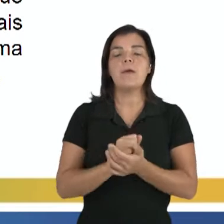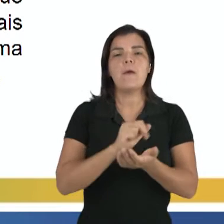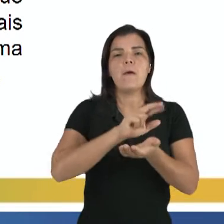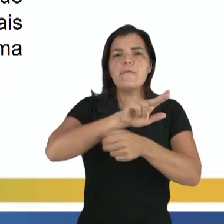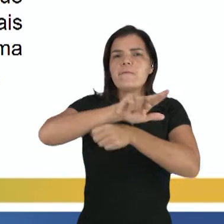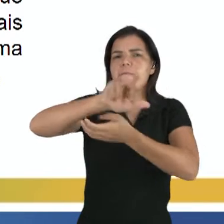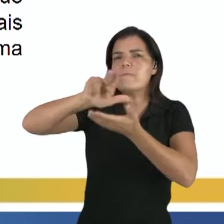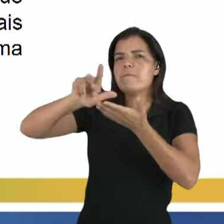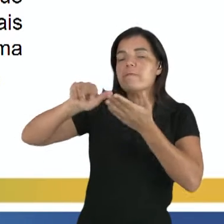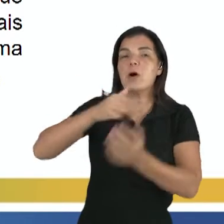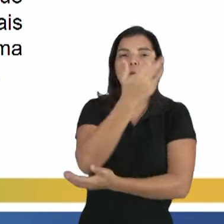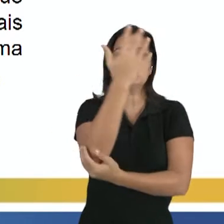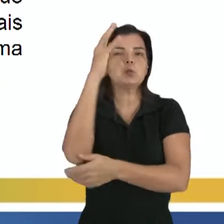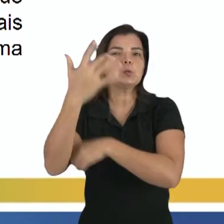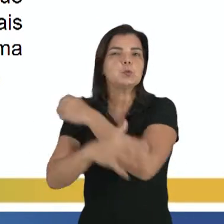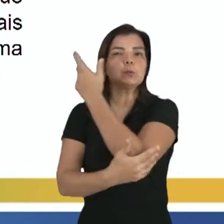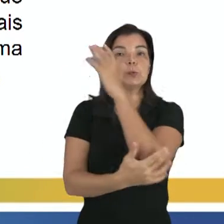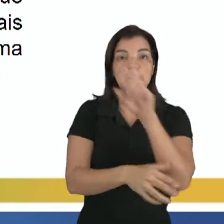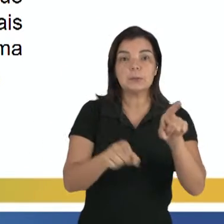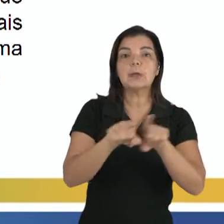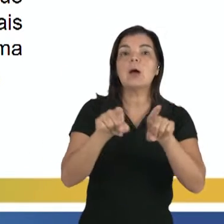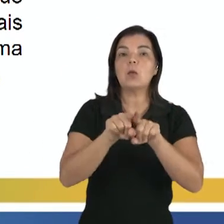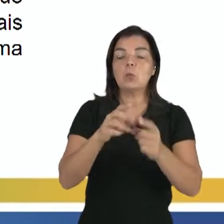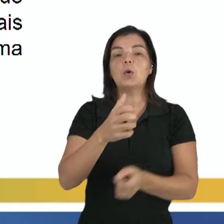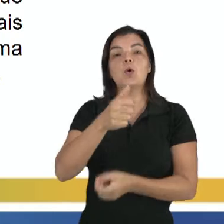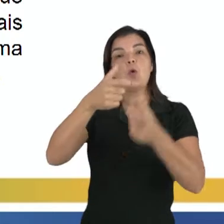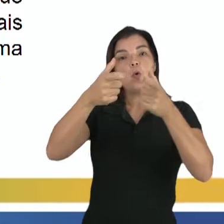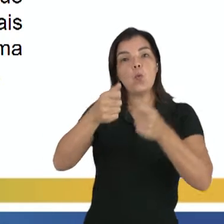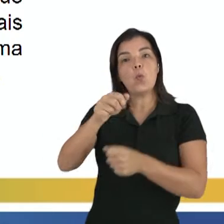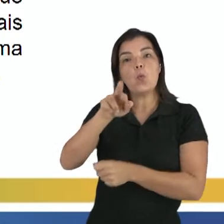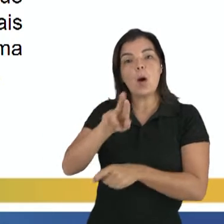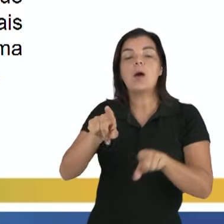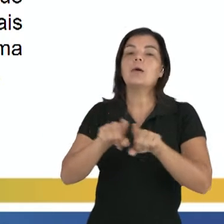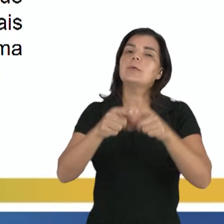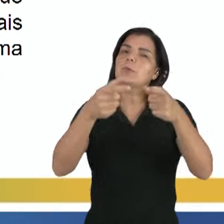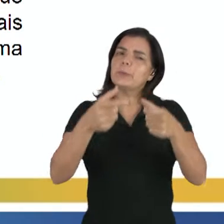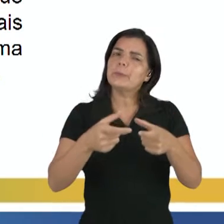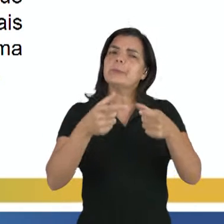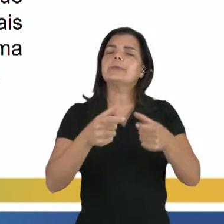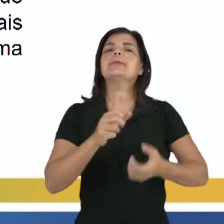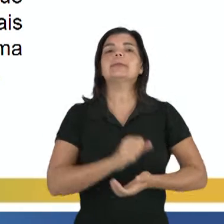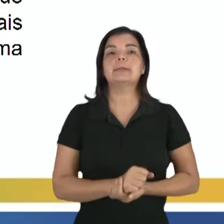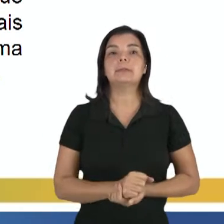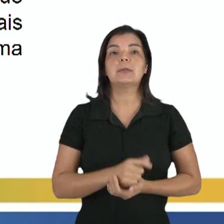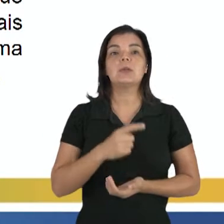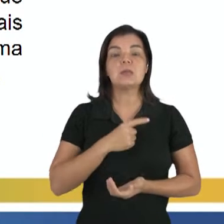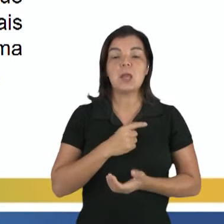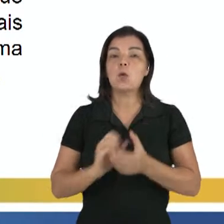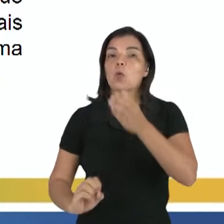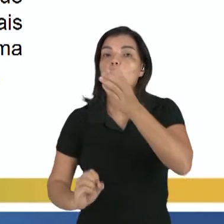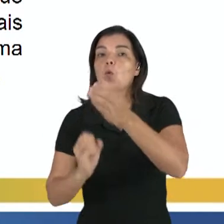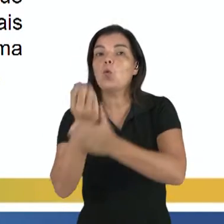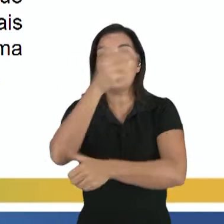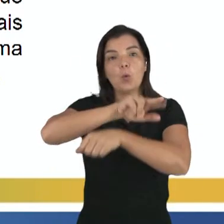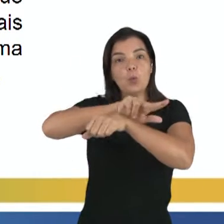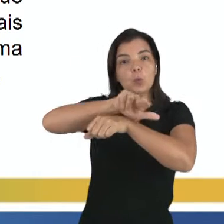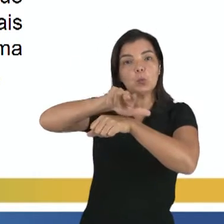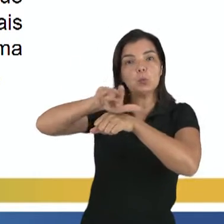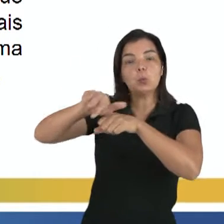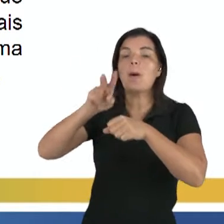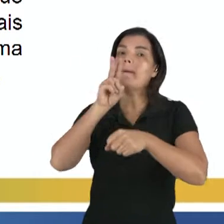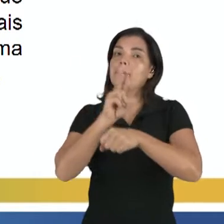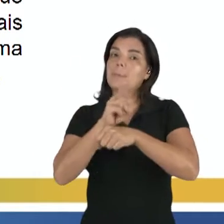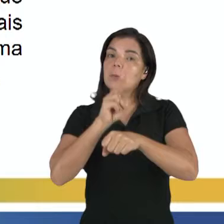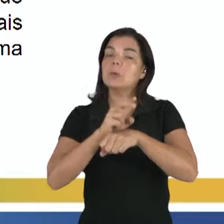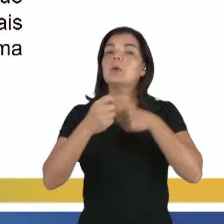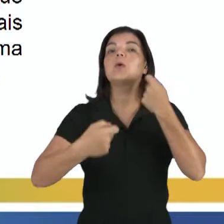de proteção e conservação. Por exemplo, um lugar que nós sabemos que tem uma biodiversidade enorme, que precisa de